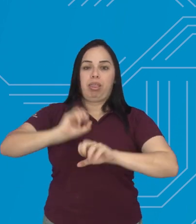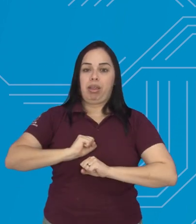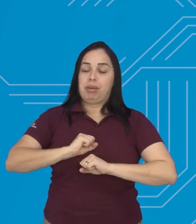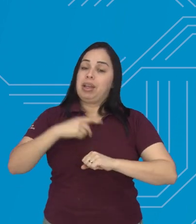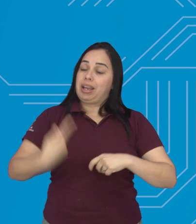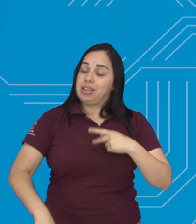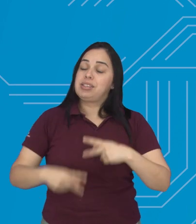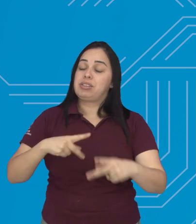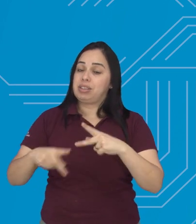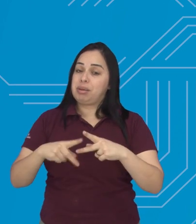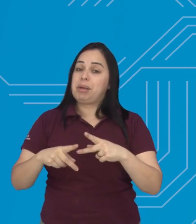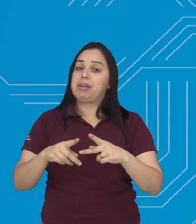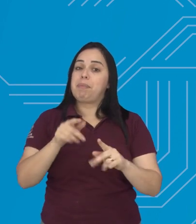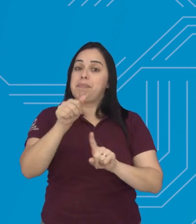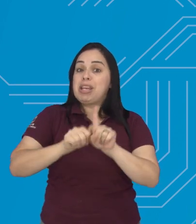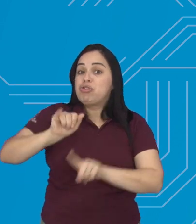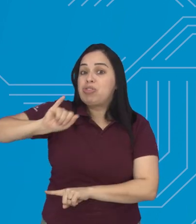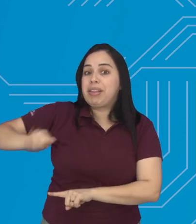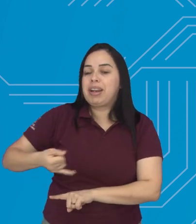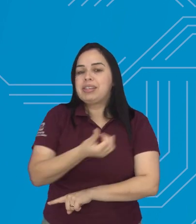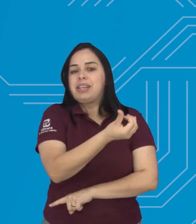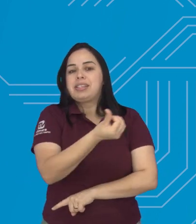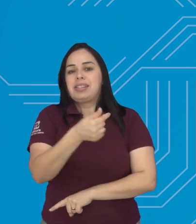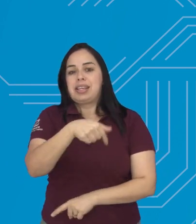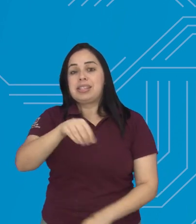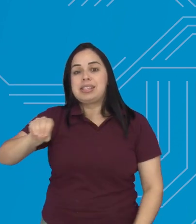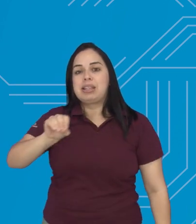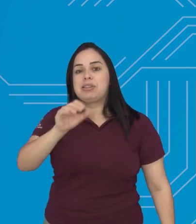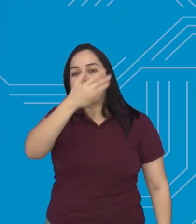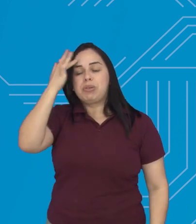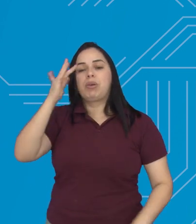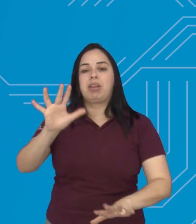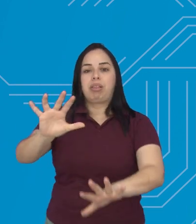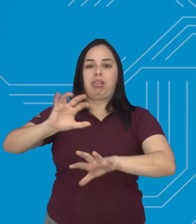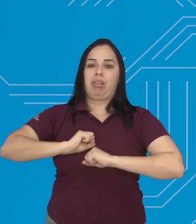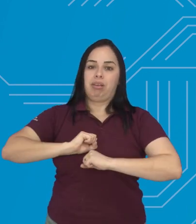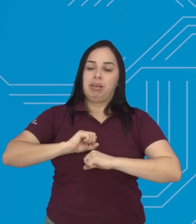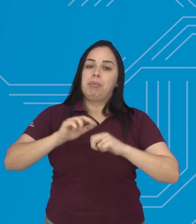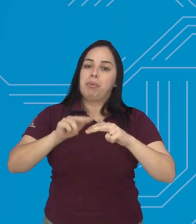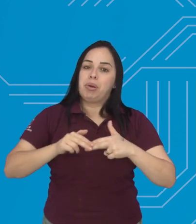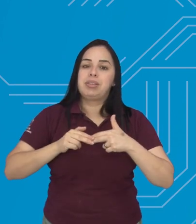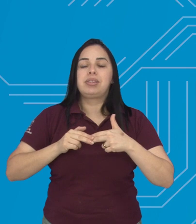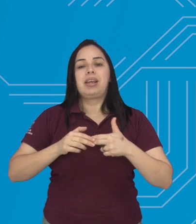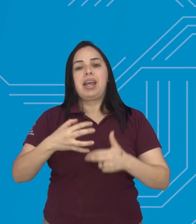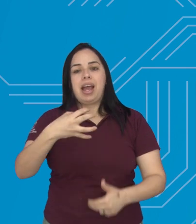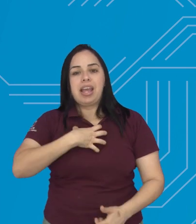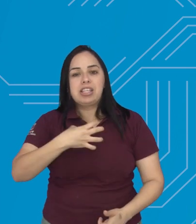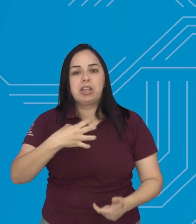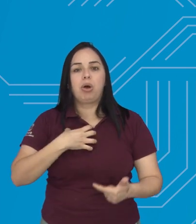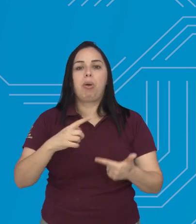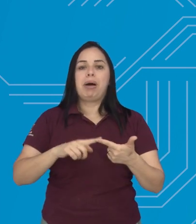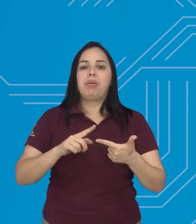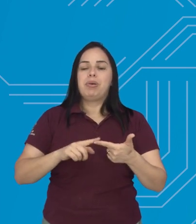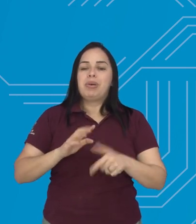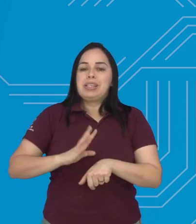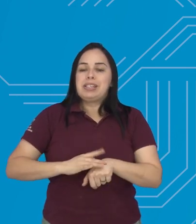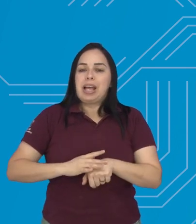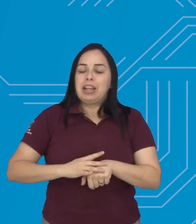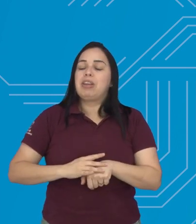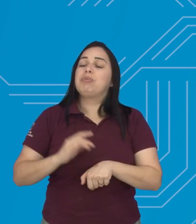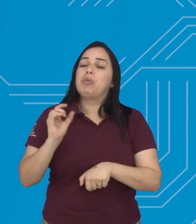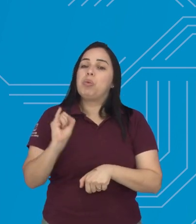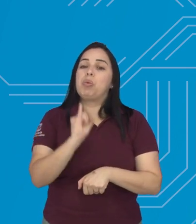vão aderindo, tem outras políticas econômicas e iniciativas em relação ao próprio fundo garantidor,